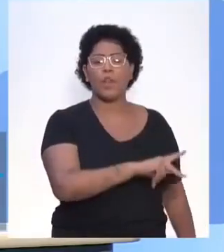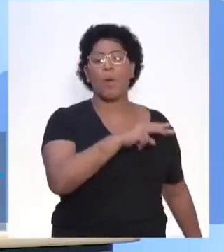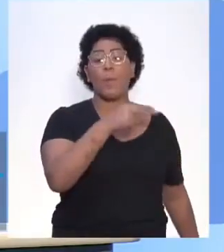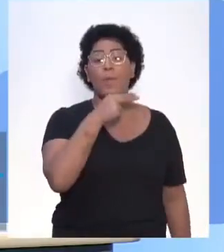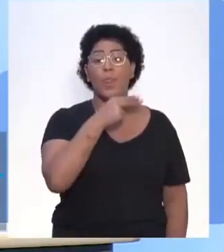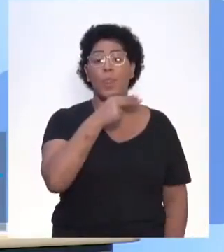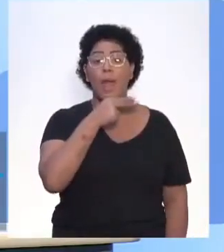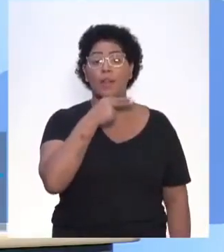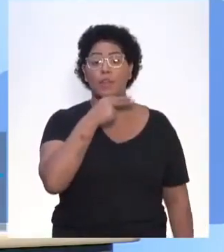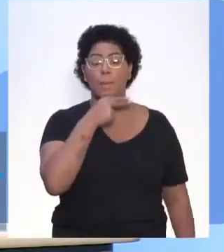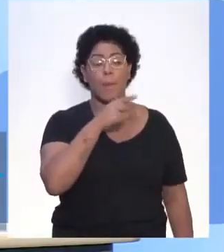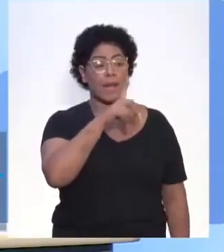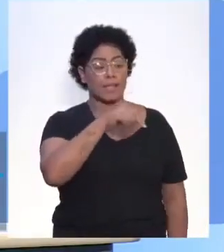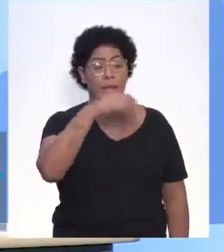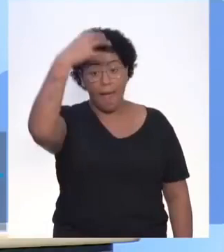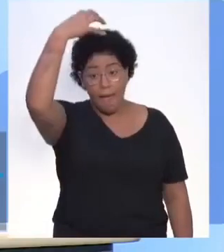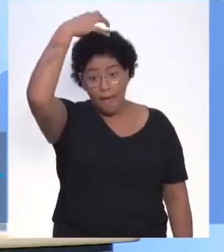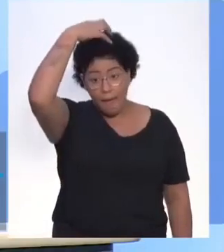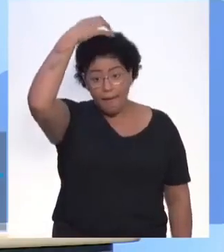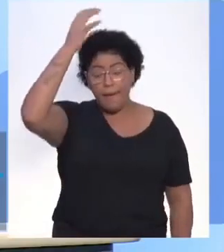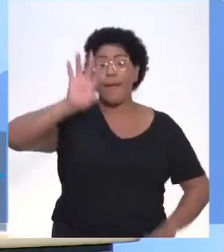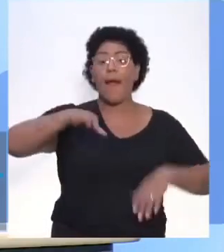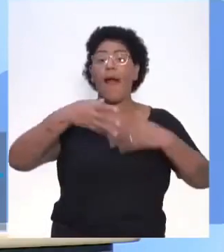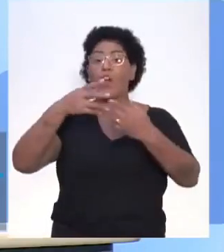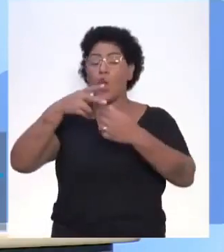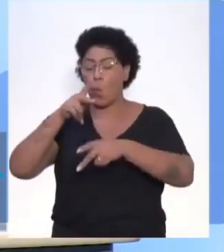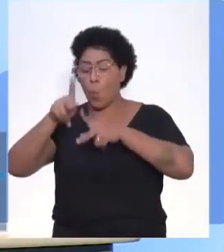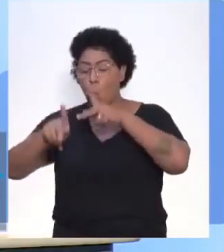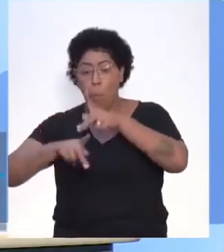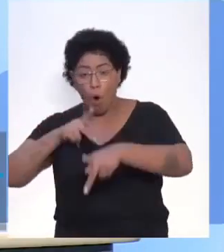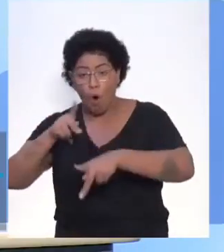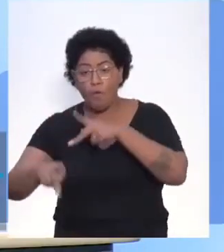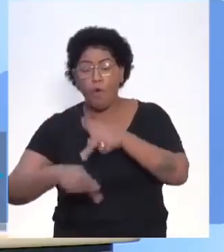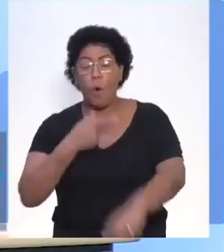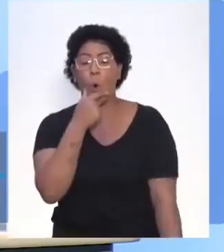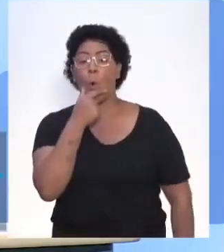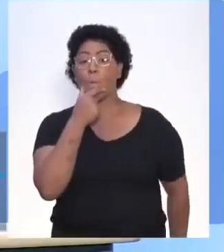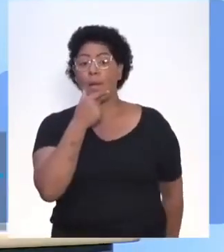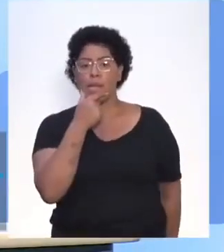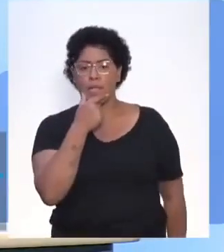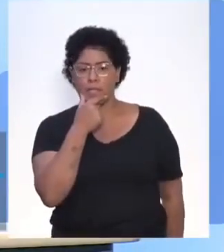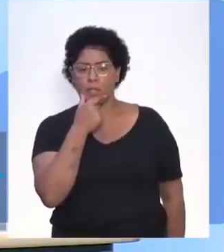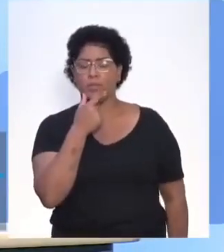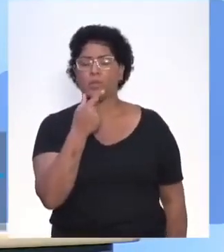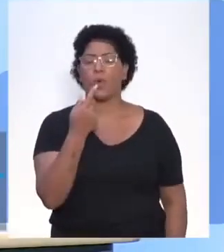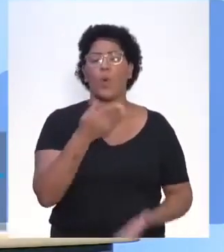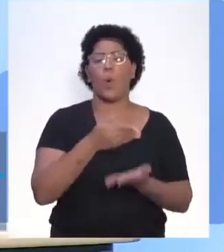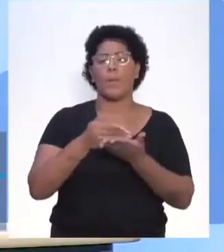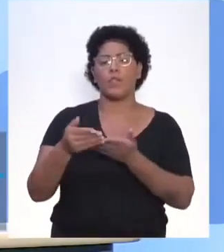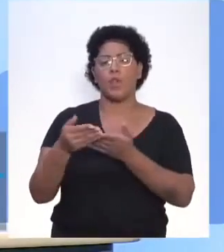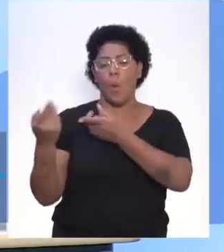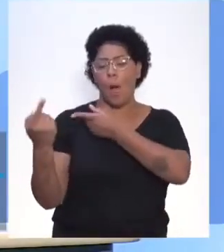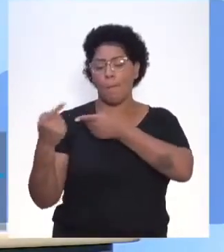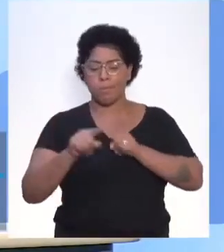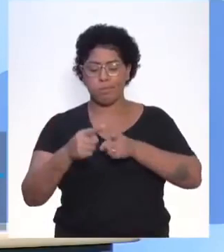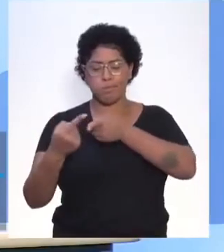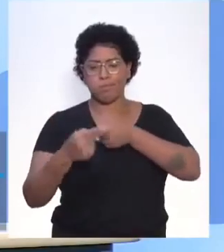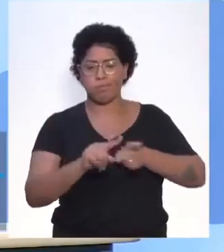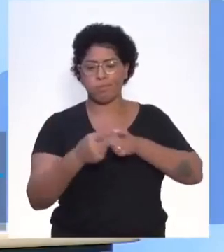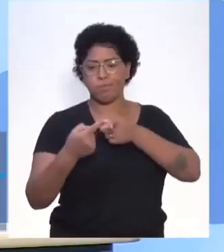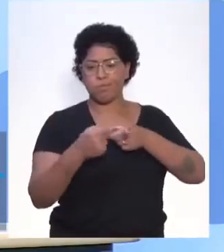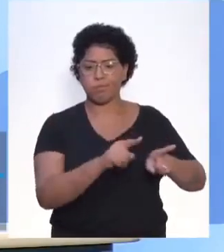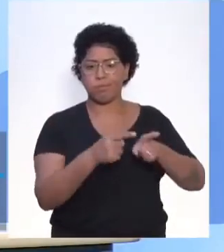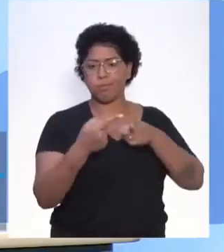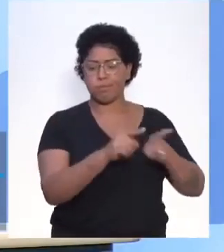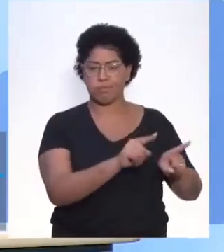I. E os governadores britânicos exigiram, aí respondendo, dando a devolutiva, né, da questão